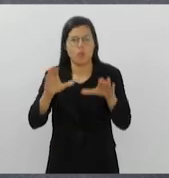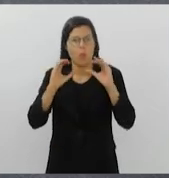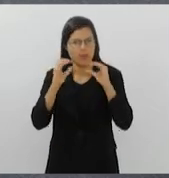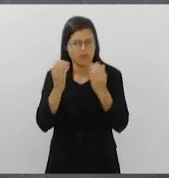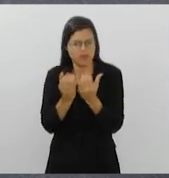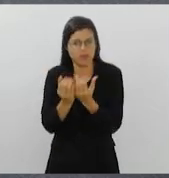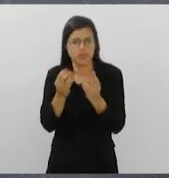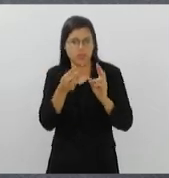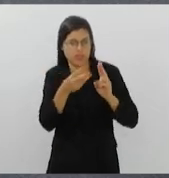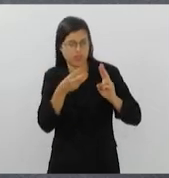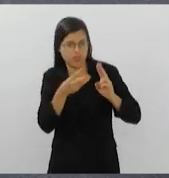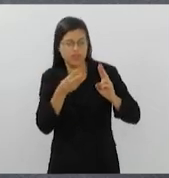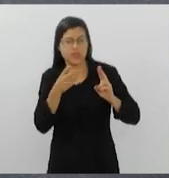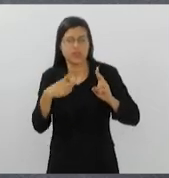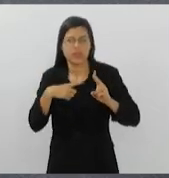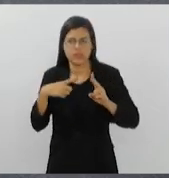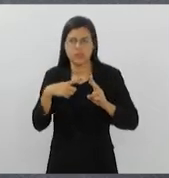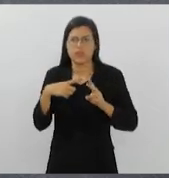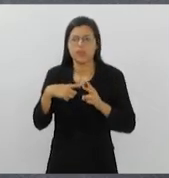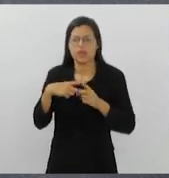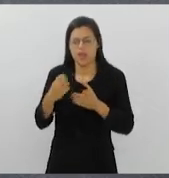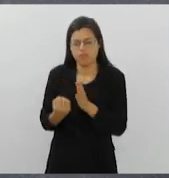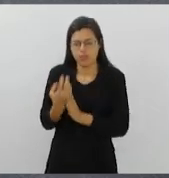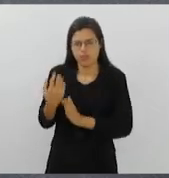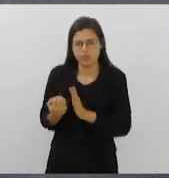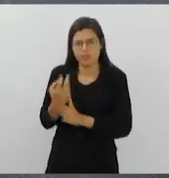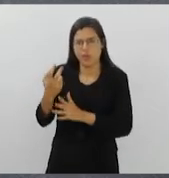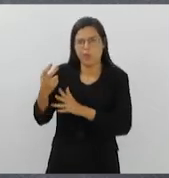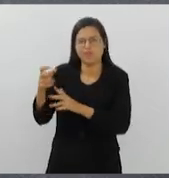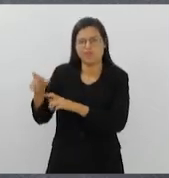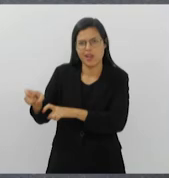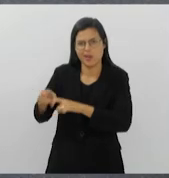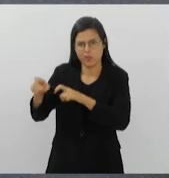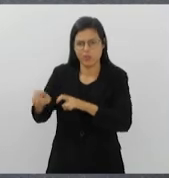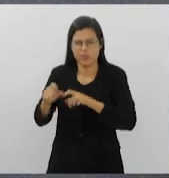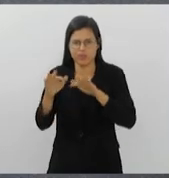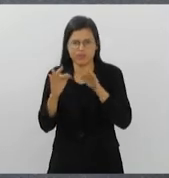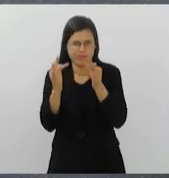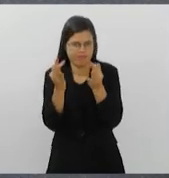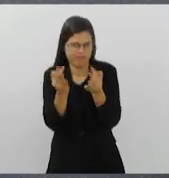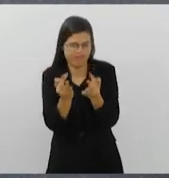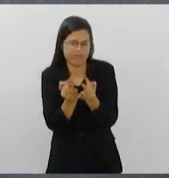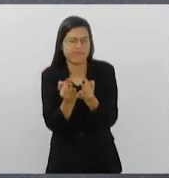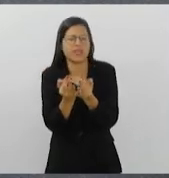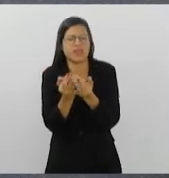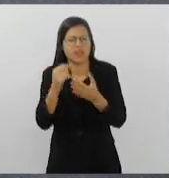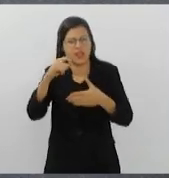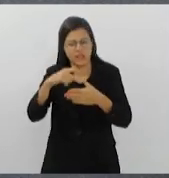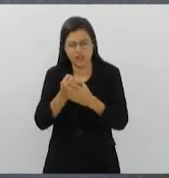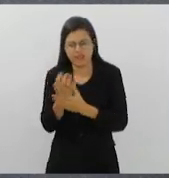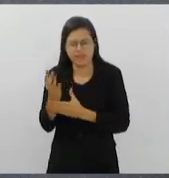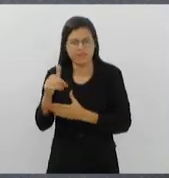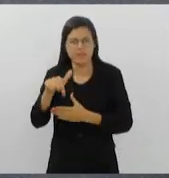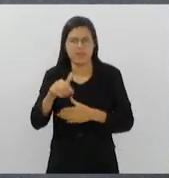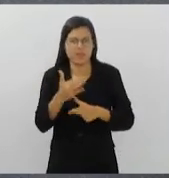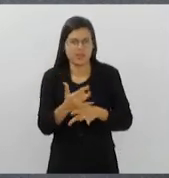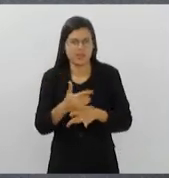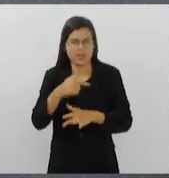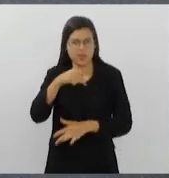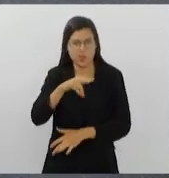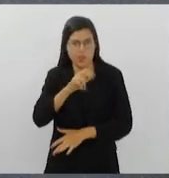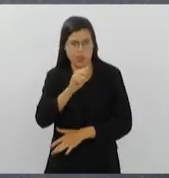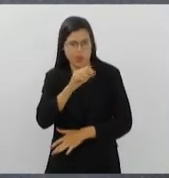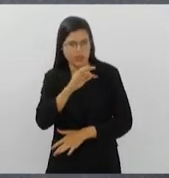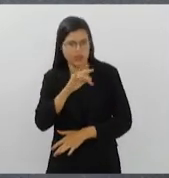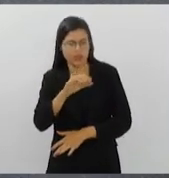tendência, né, à produção da agricultura familiar ali naquela região, no município de Coatis e também